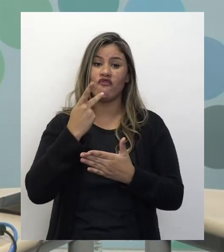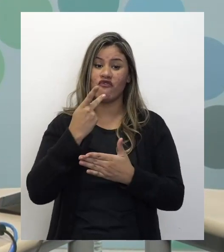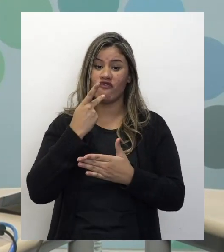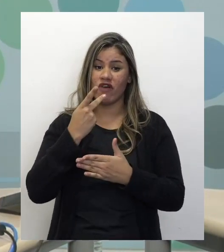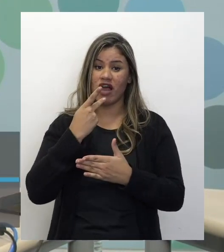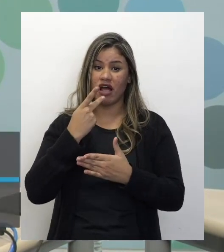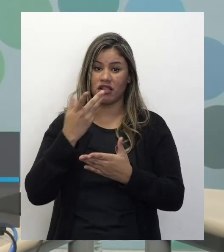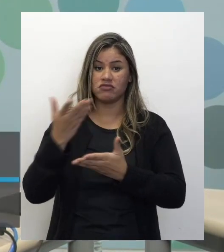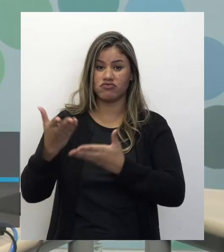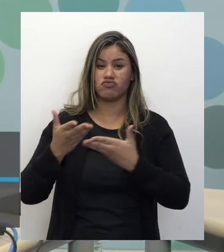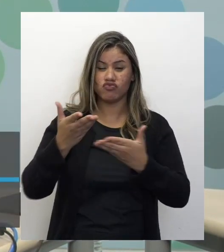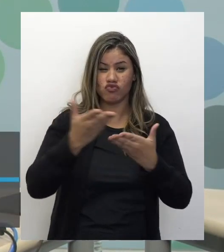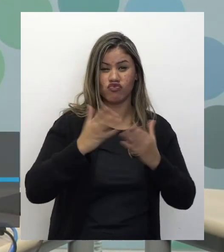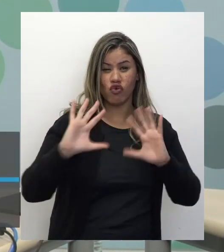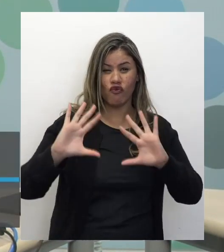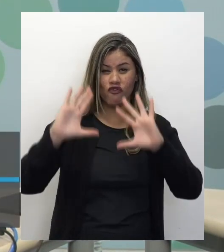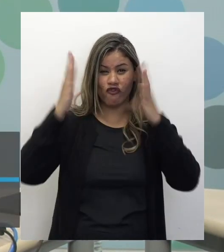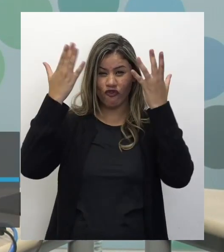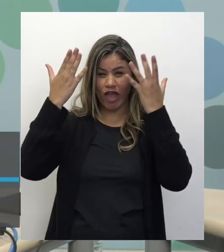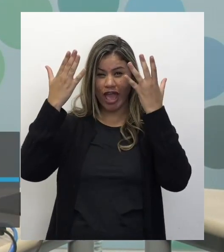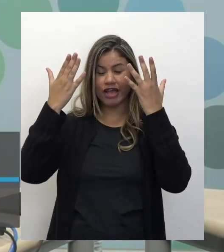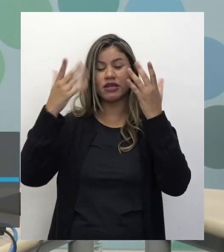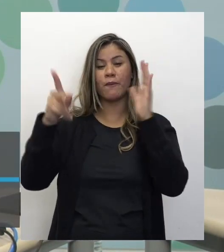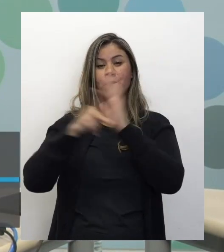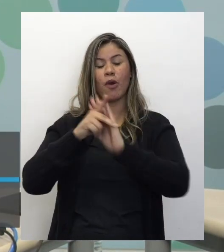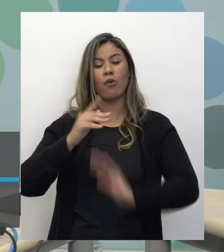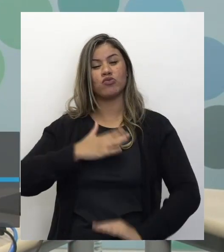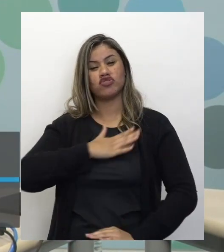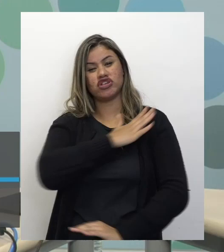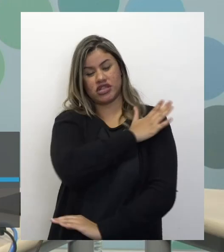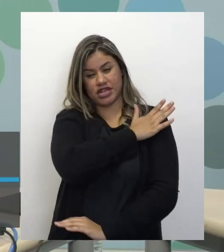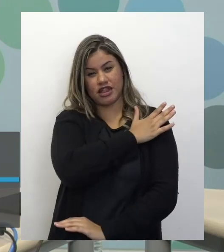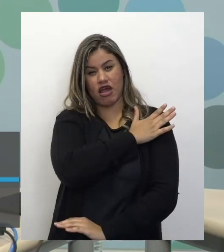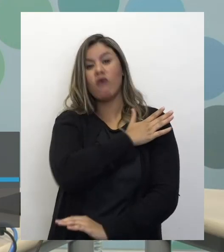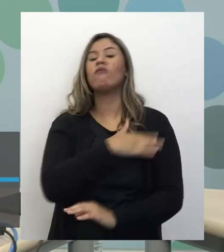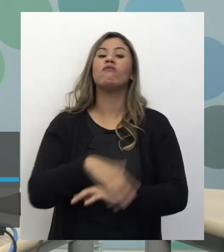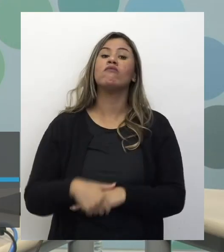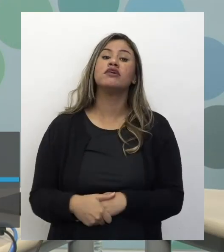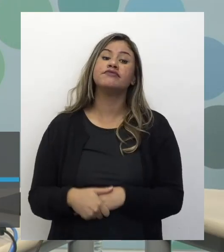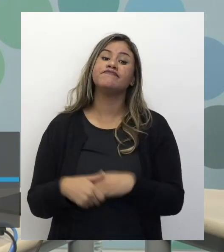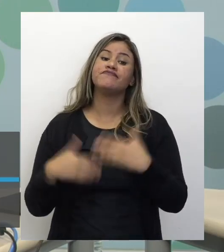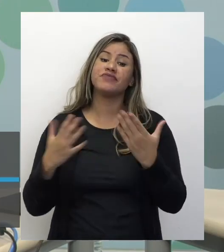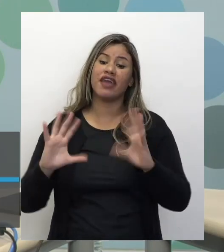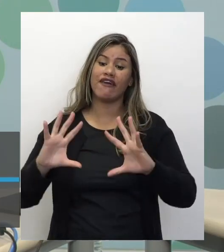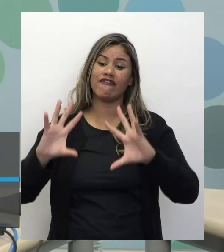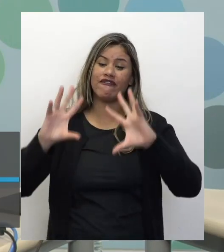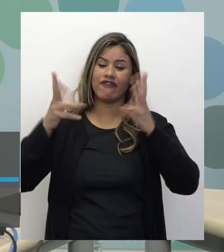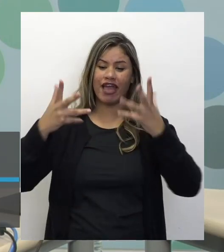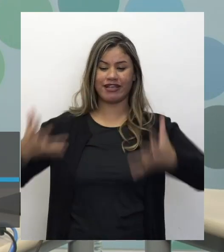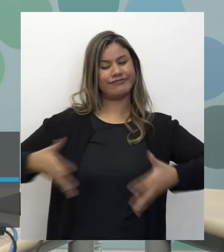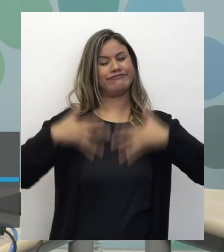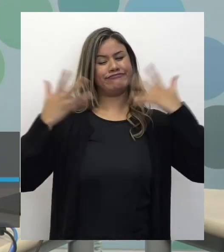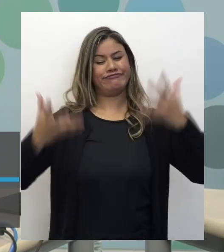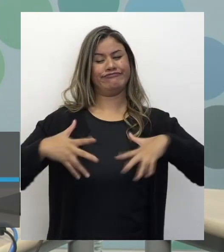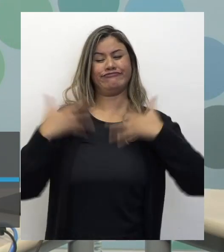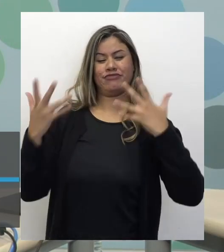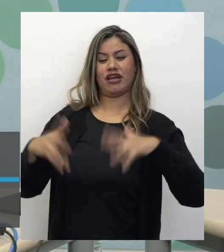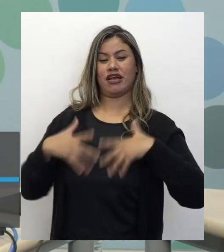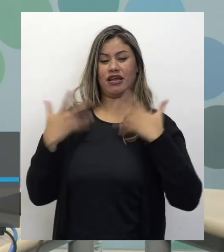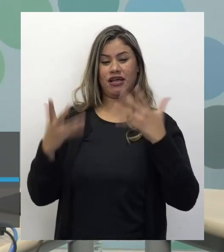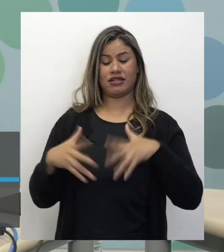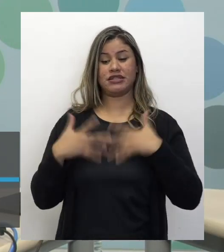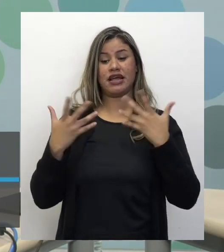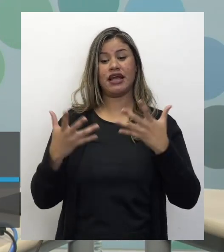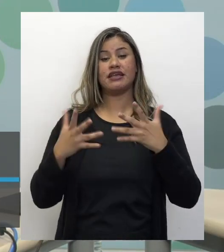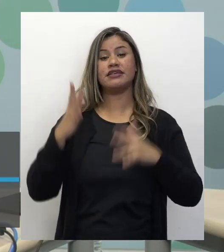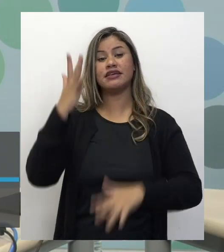ele mesmo promoveu para os seus generais, uma festa mesmo, né? E a festa foi muito animada e no outro dia